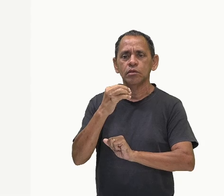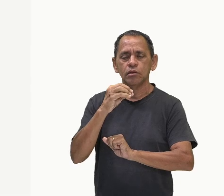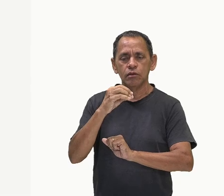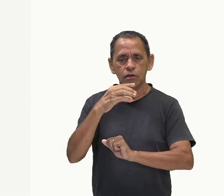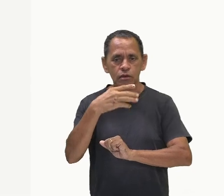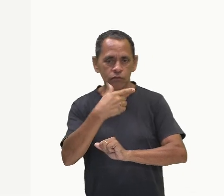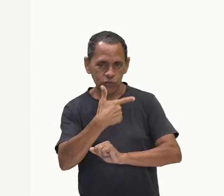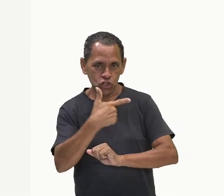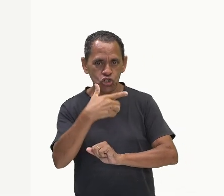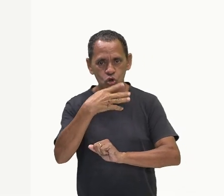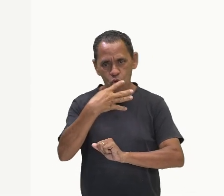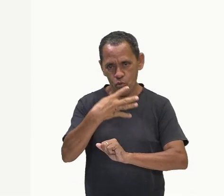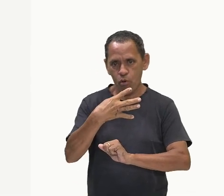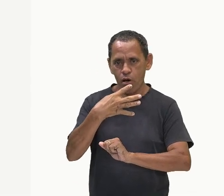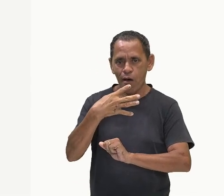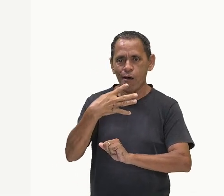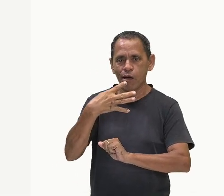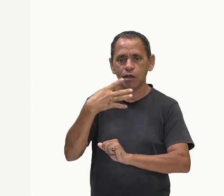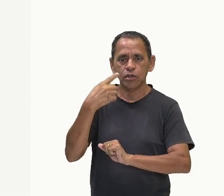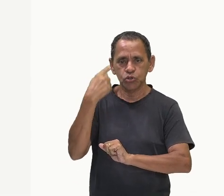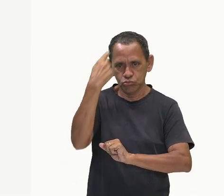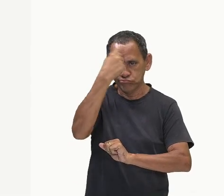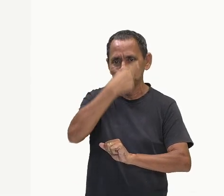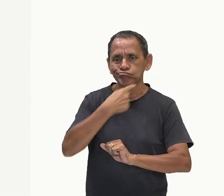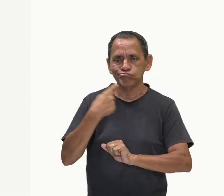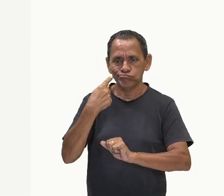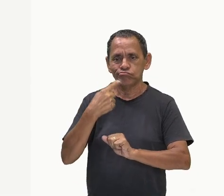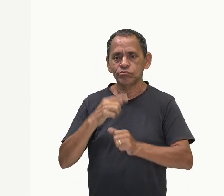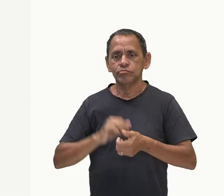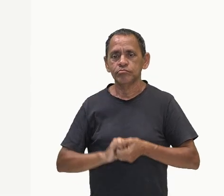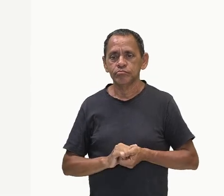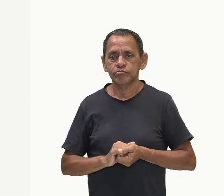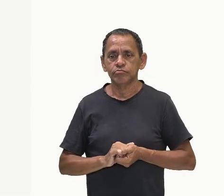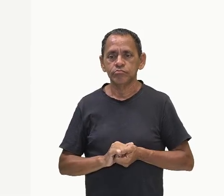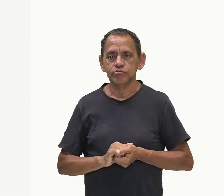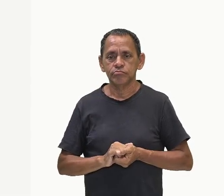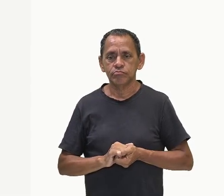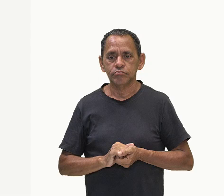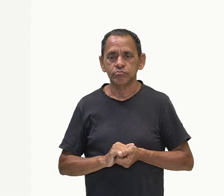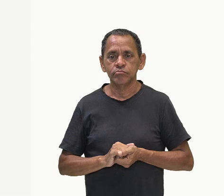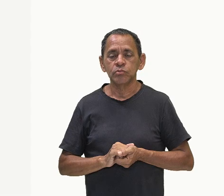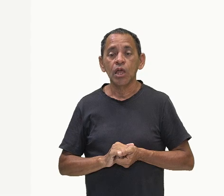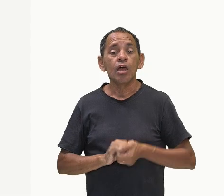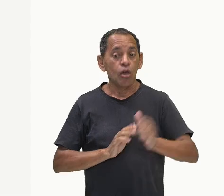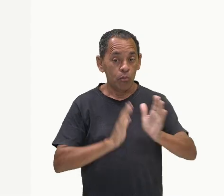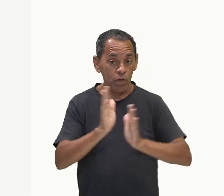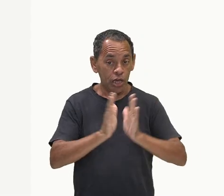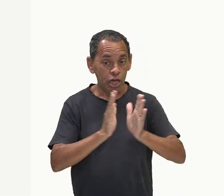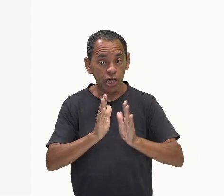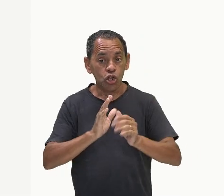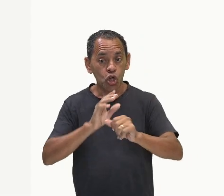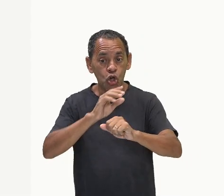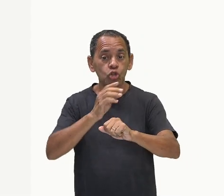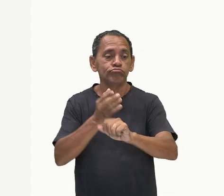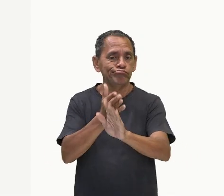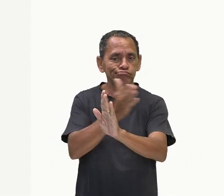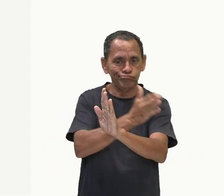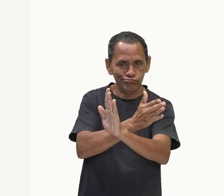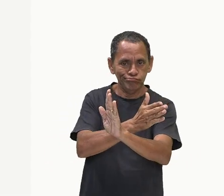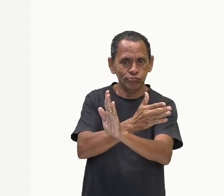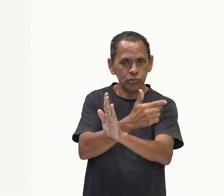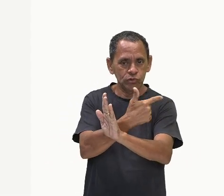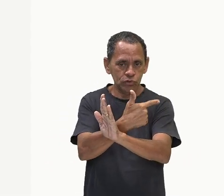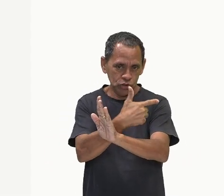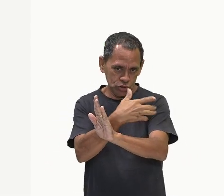o 14º e o 15º dia. Aqui nós vamos ter um período de 24 horas que é o